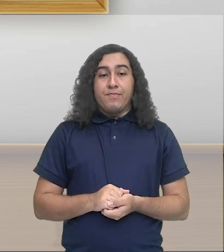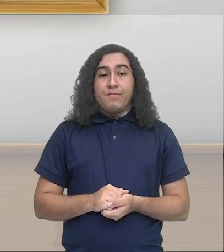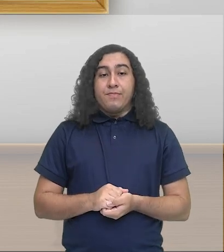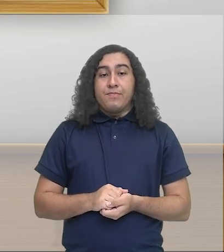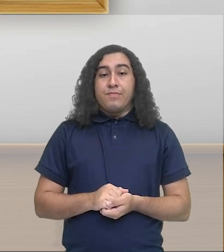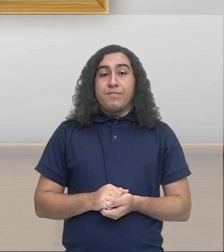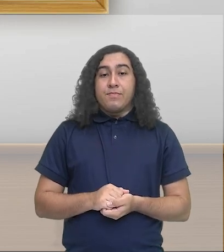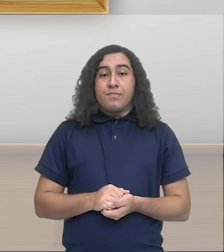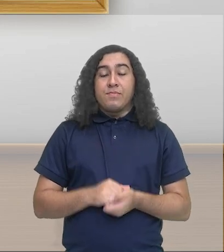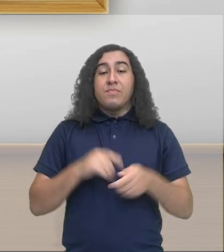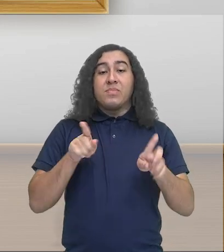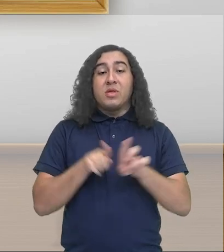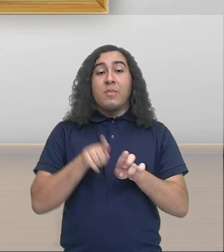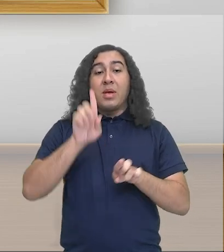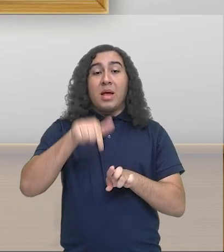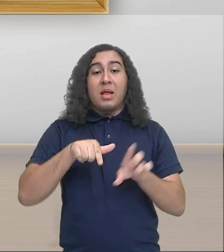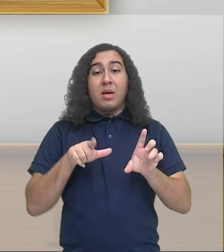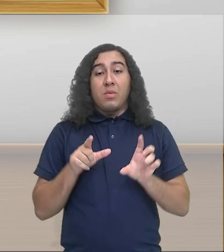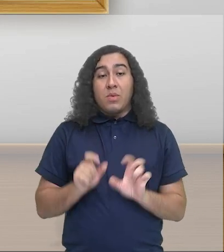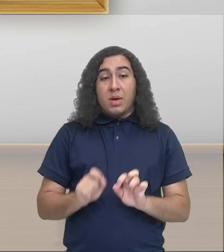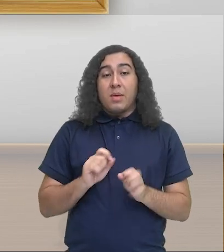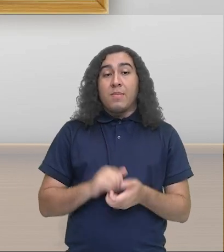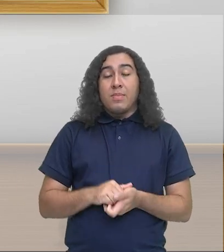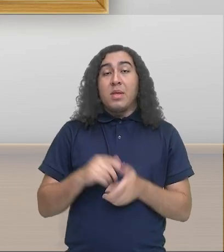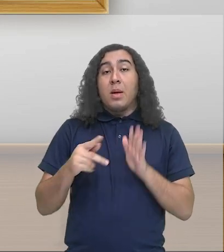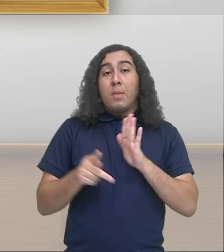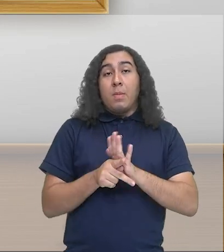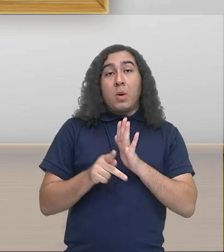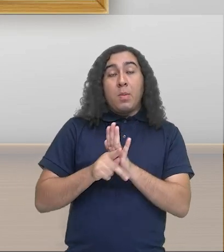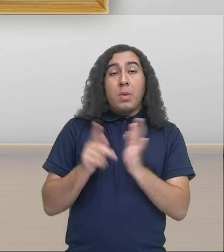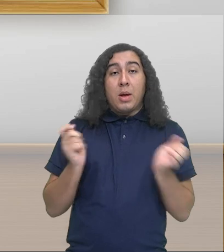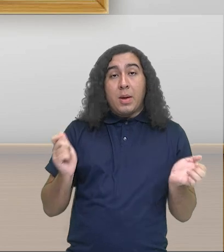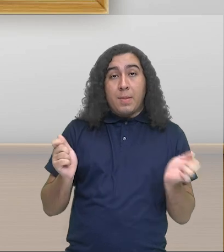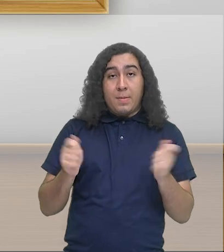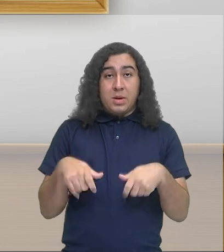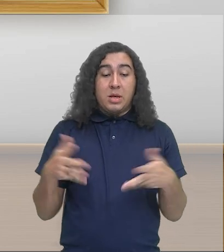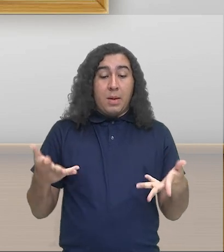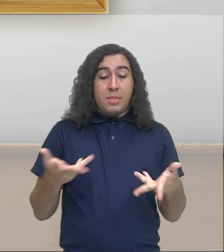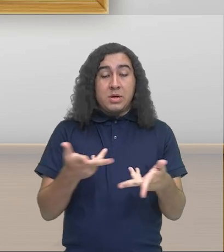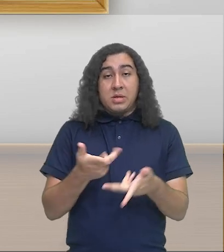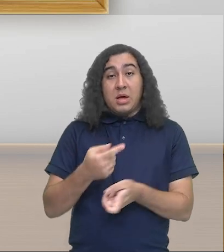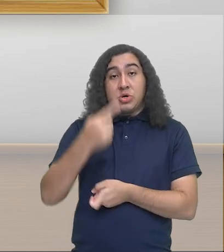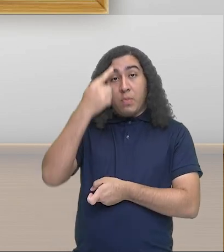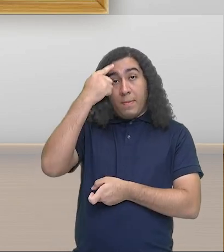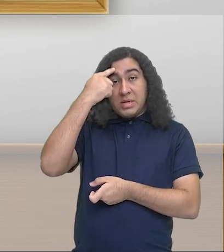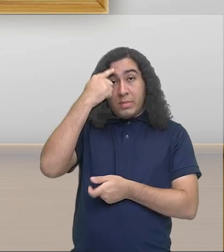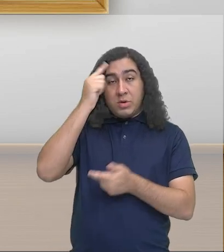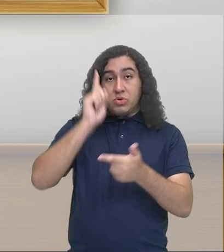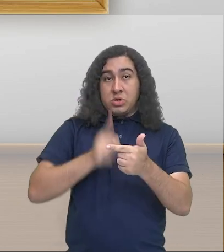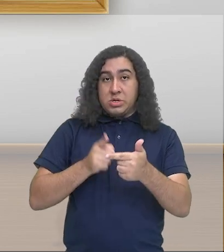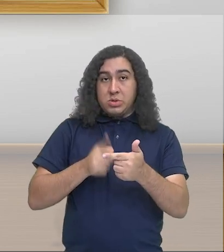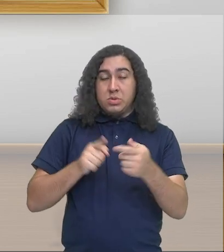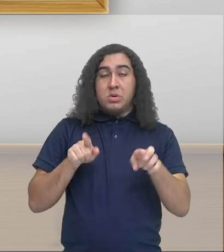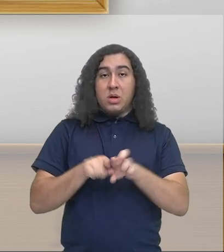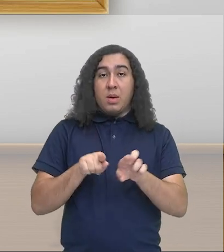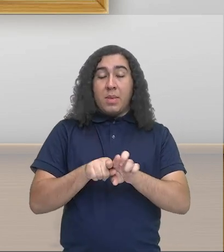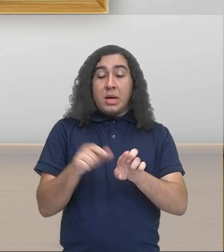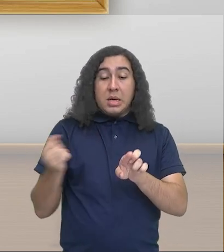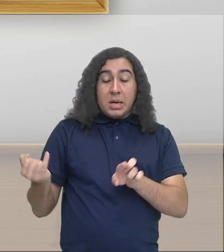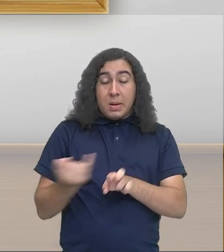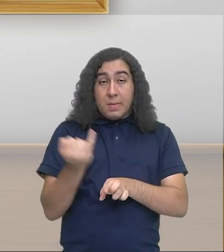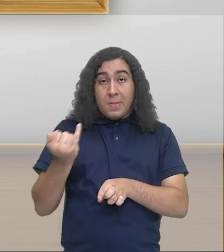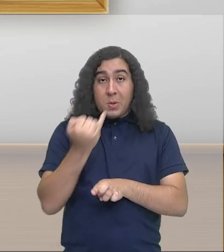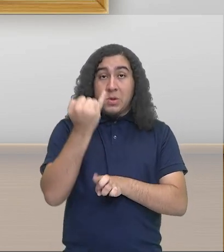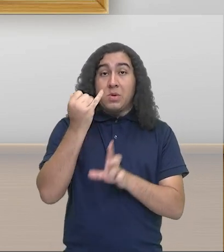a formadora, no caso a sociologia, do pensamento crítico e é também, gente, um importante instrumento